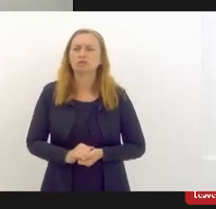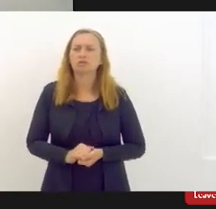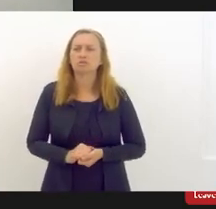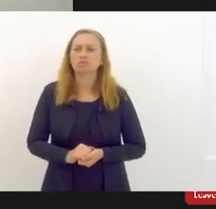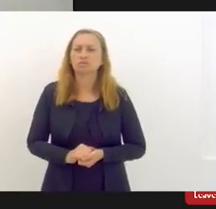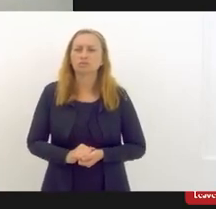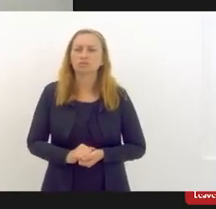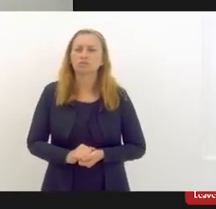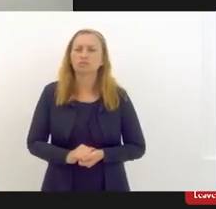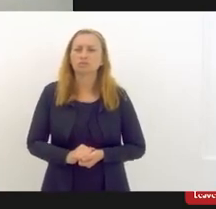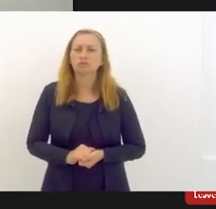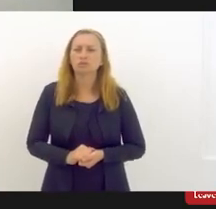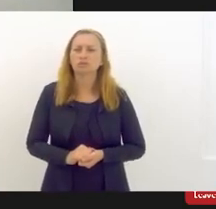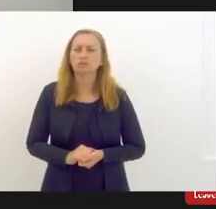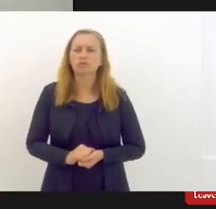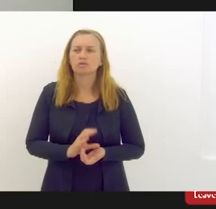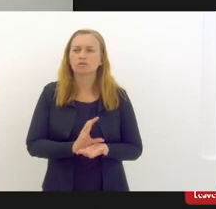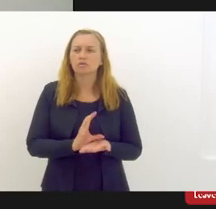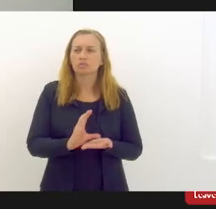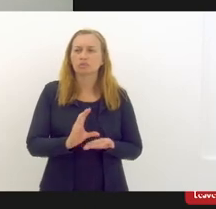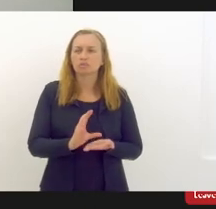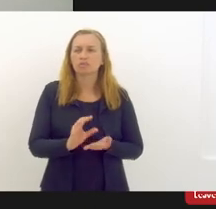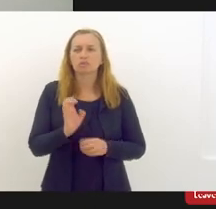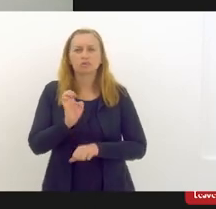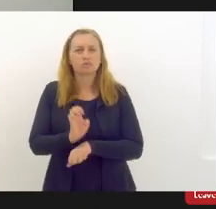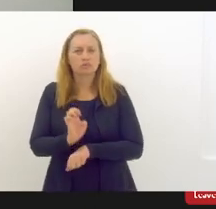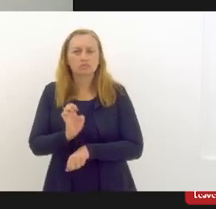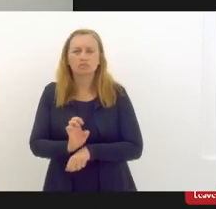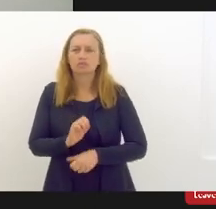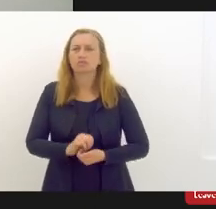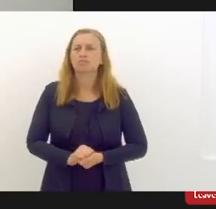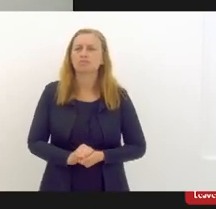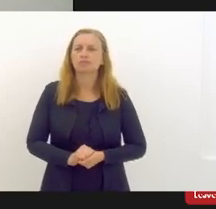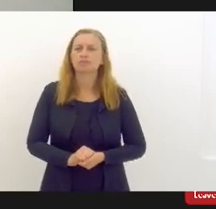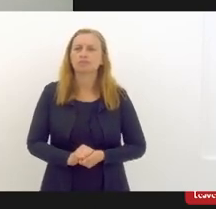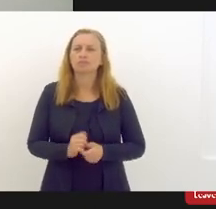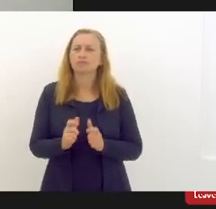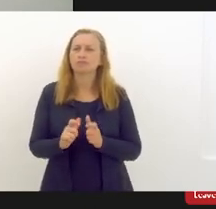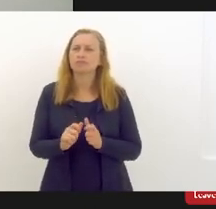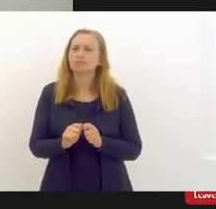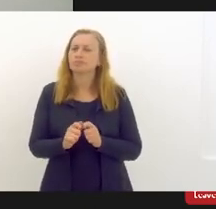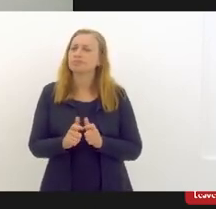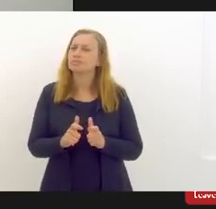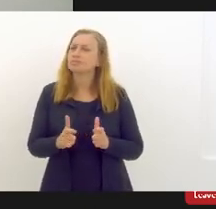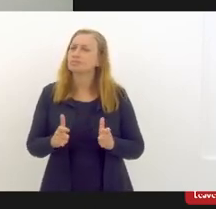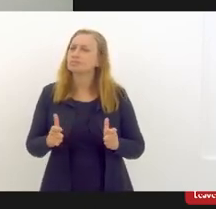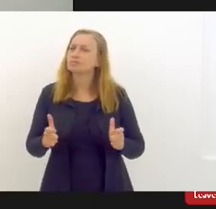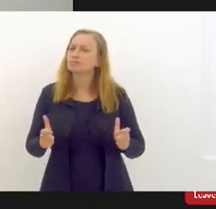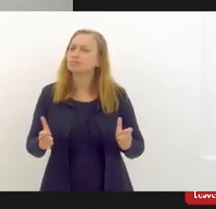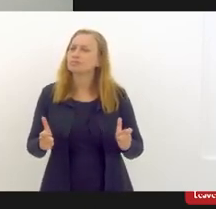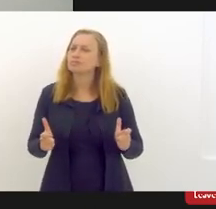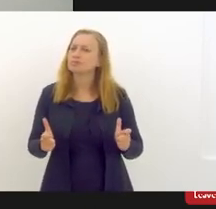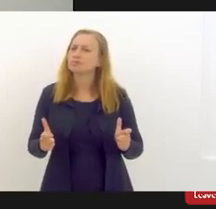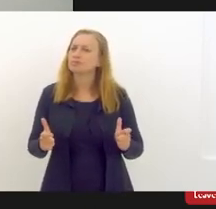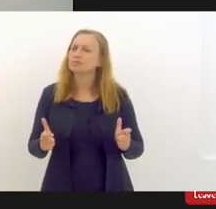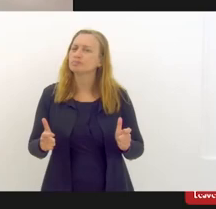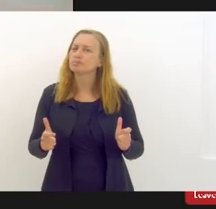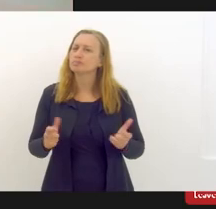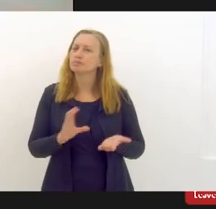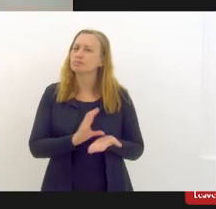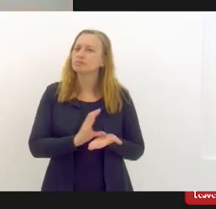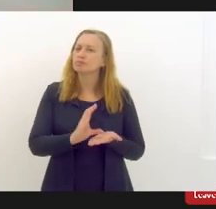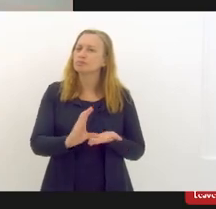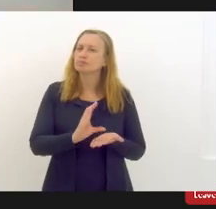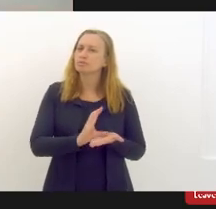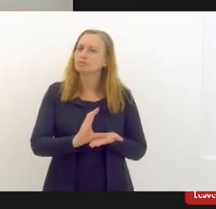do fundo, o Estado ele veio ampliando a aplicação dos recursos para